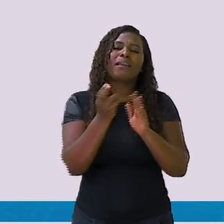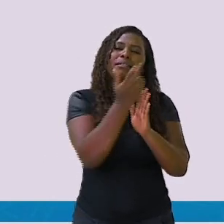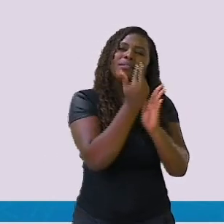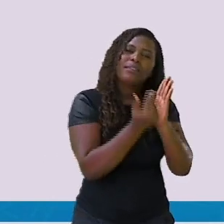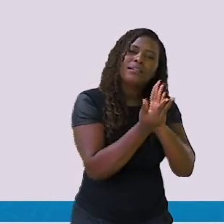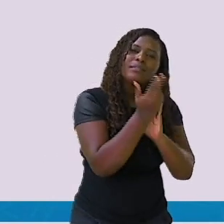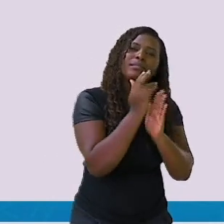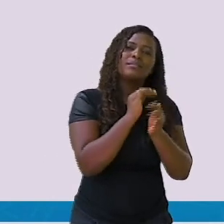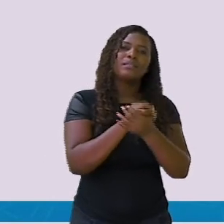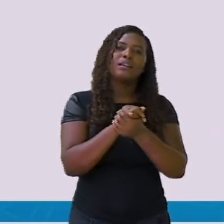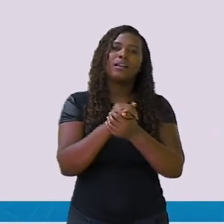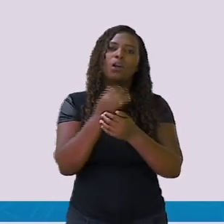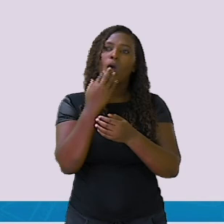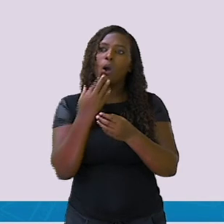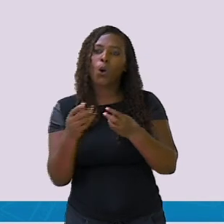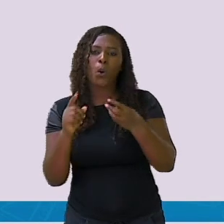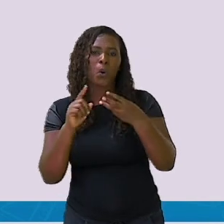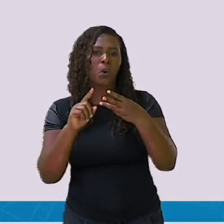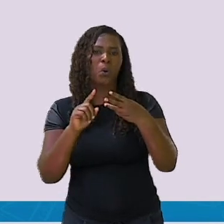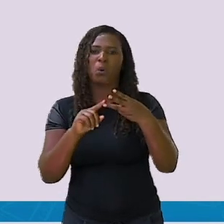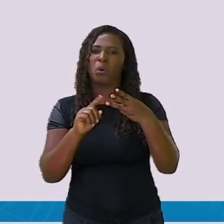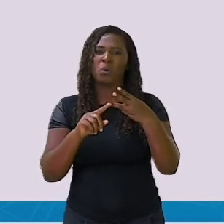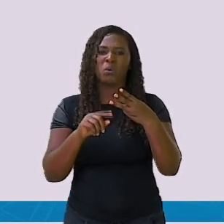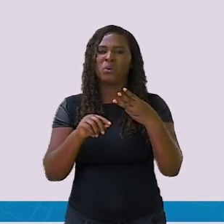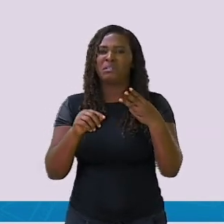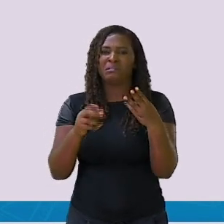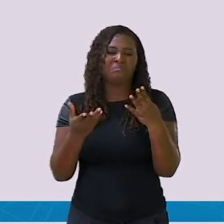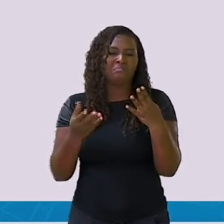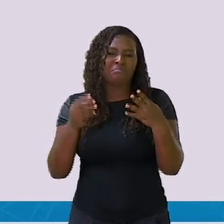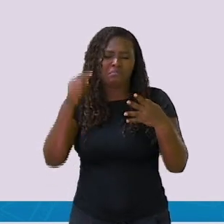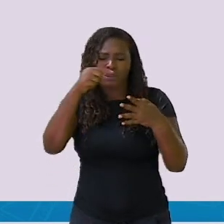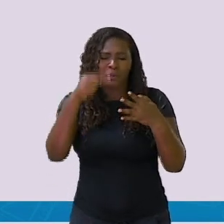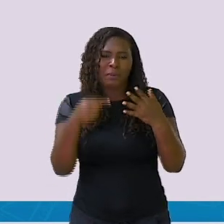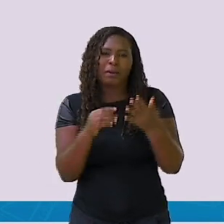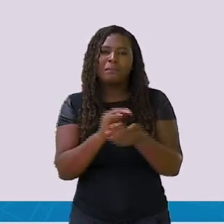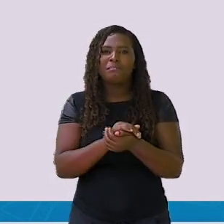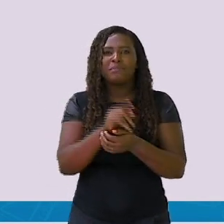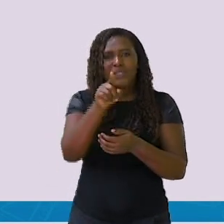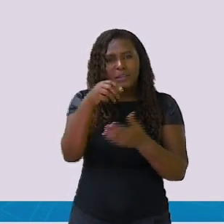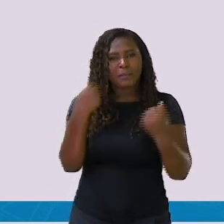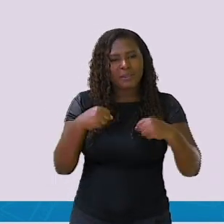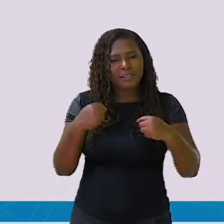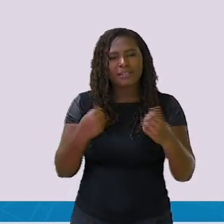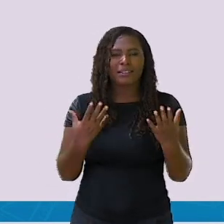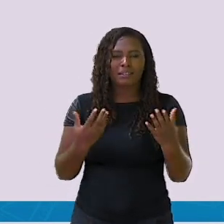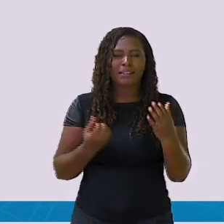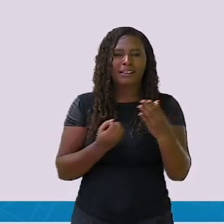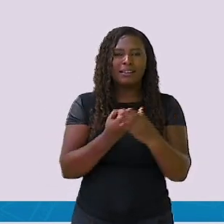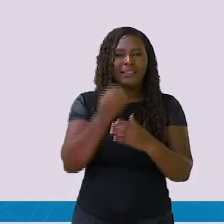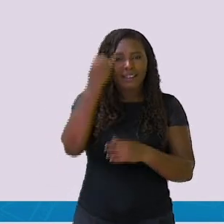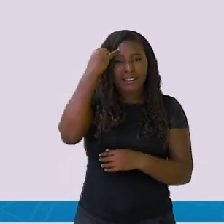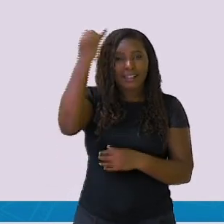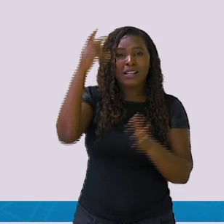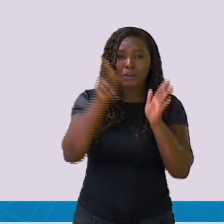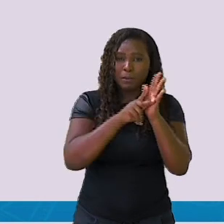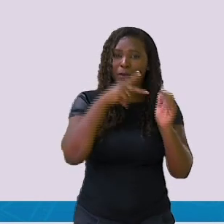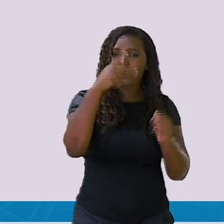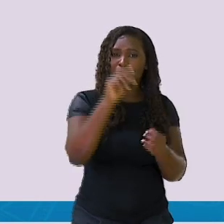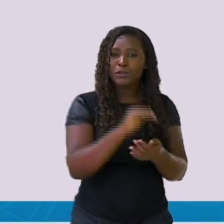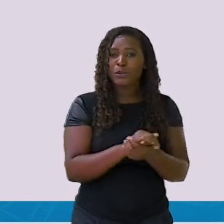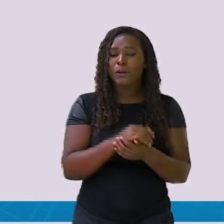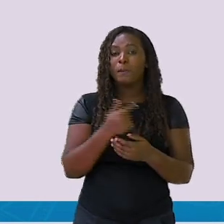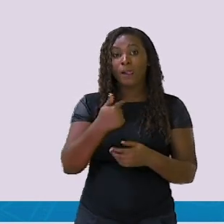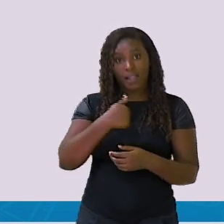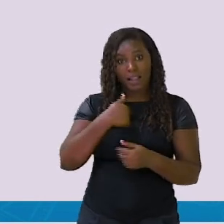seja criativo, muito importante. Então, eu fiz um mapa mental aqui, como se vocês fossem fazer uma